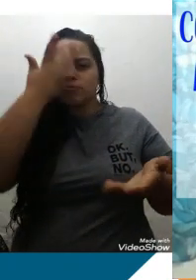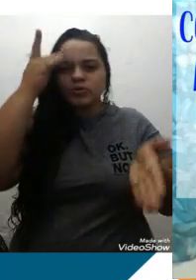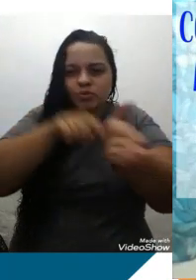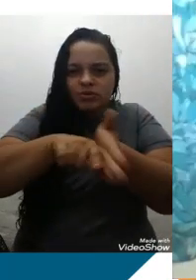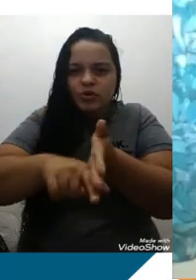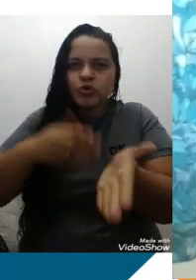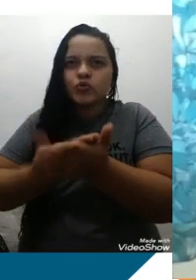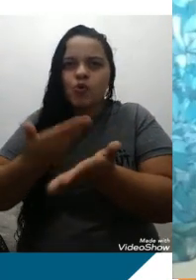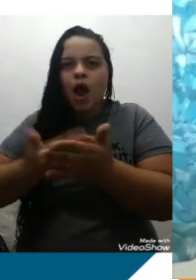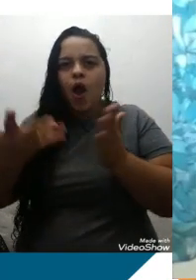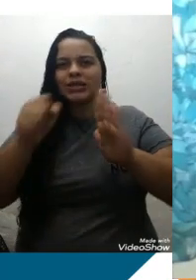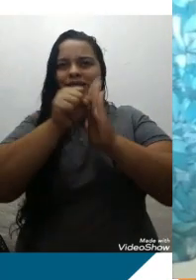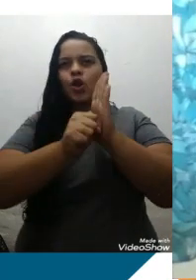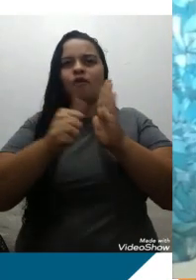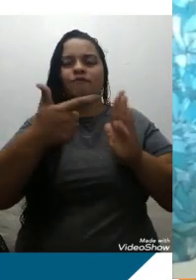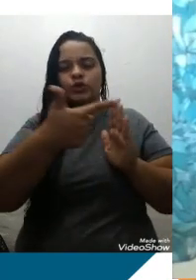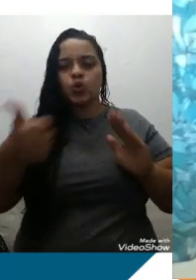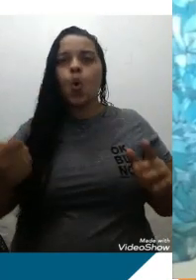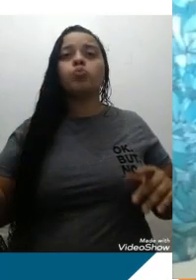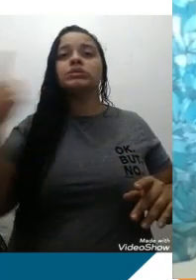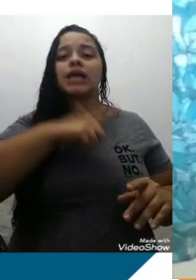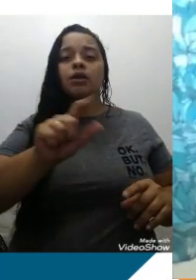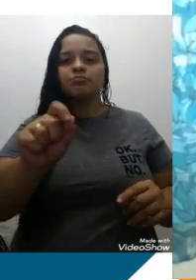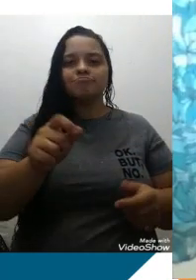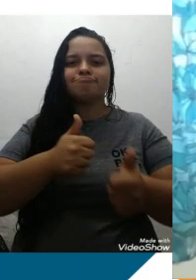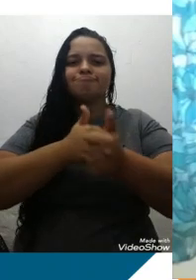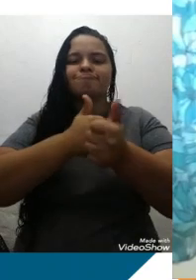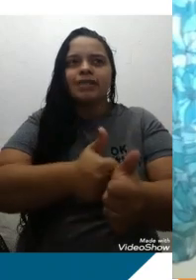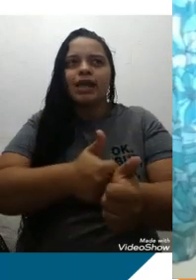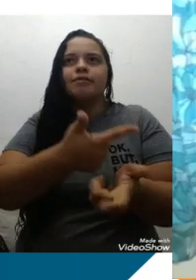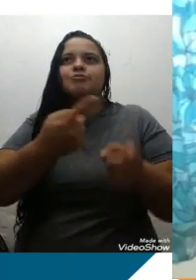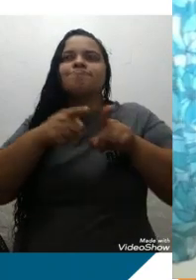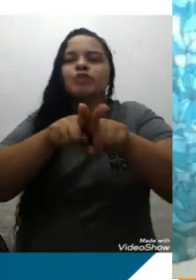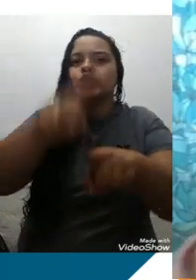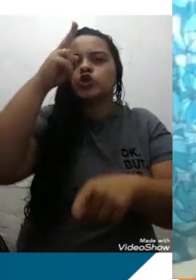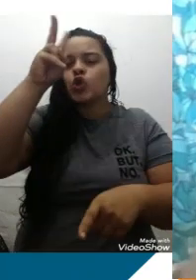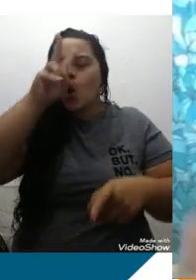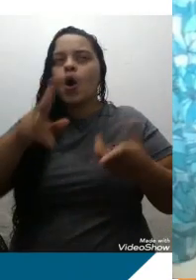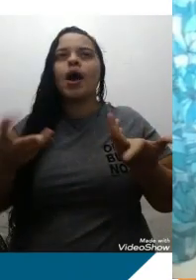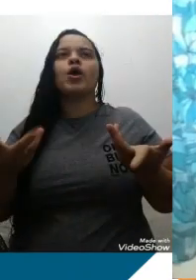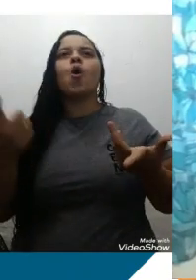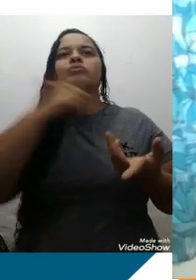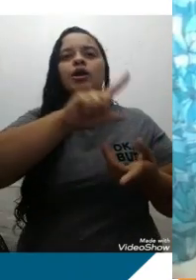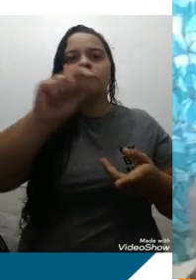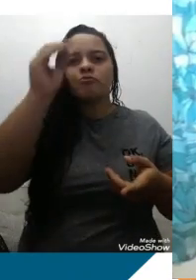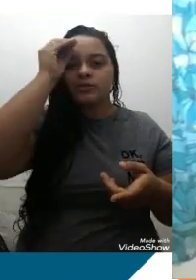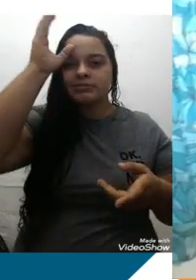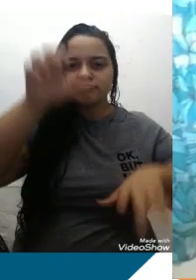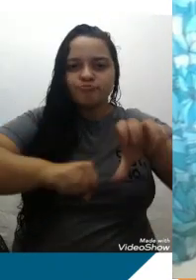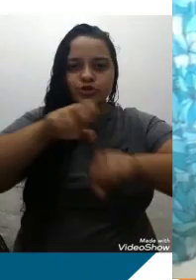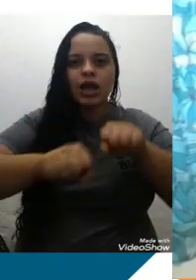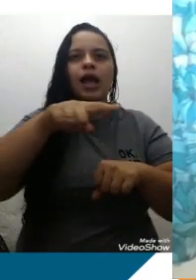XXI, conseguem se aproximar desses povos, conseguem produzir um conhecimento sobre esses